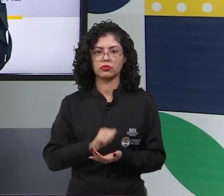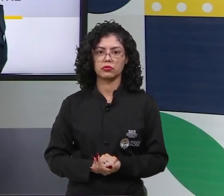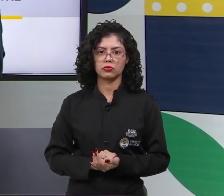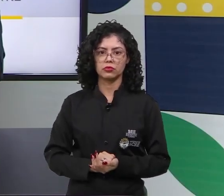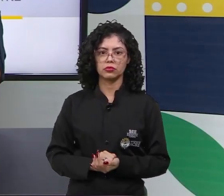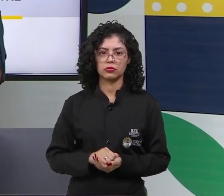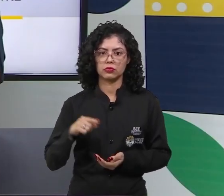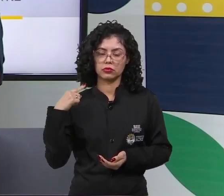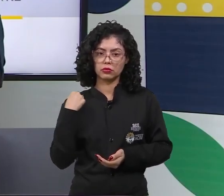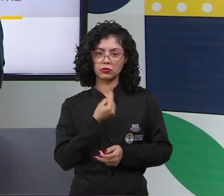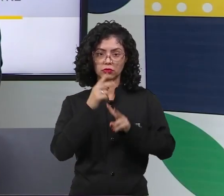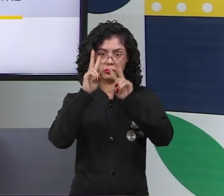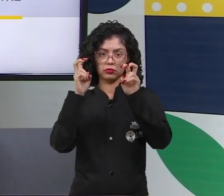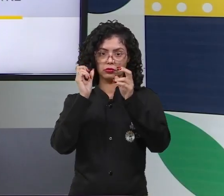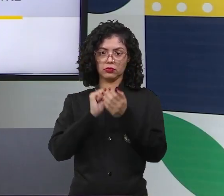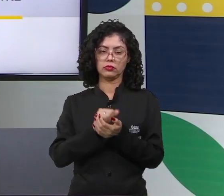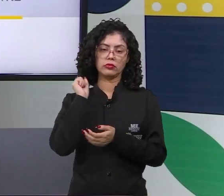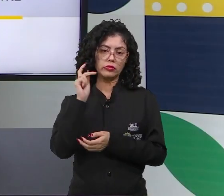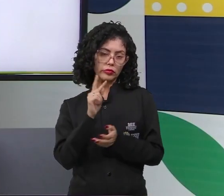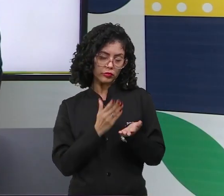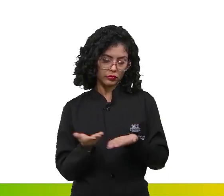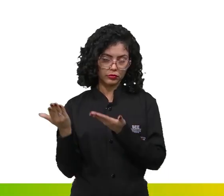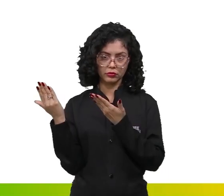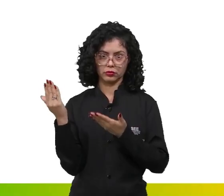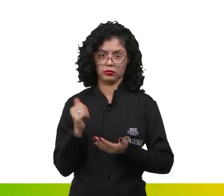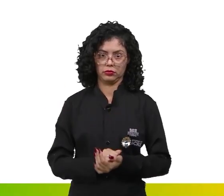impactantes sobre esse tema. Vamos a ele?